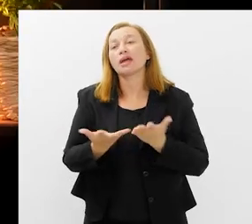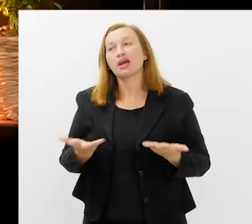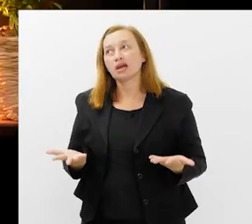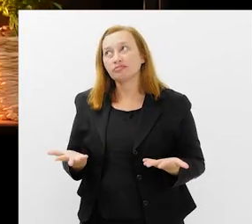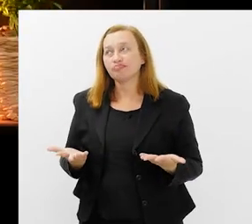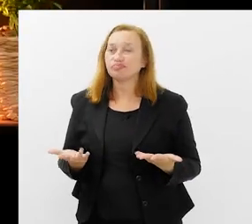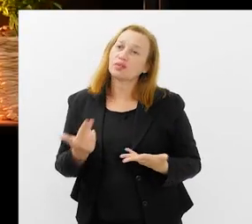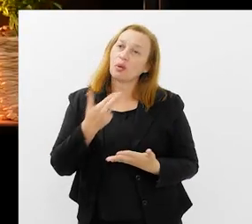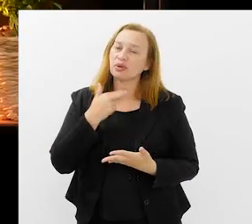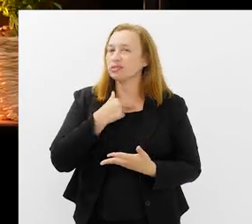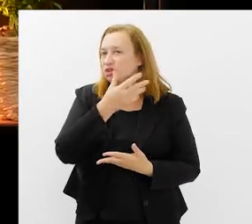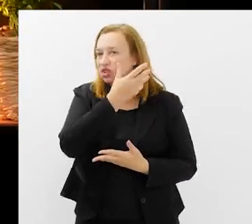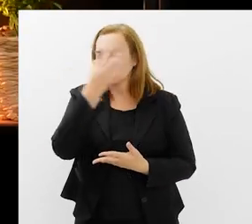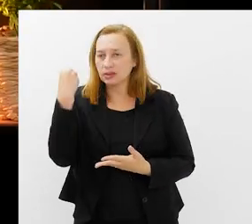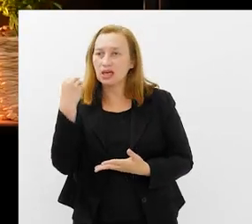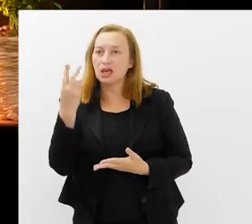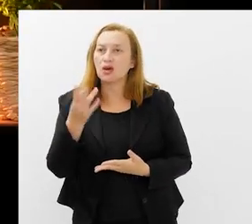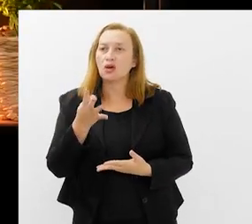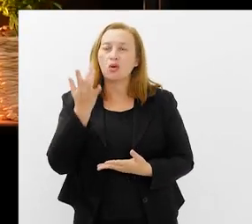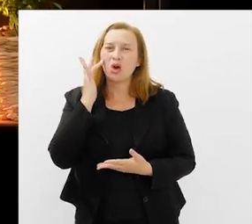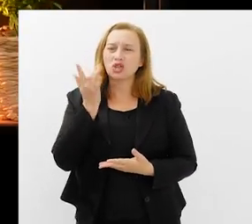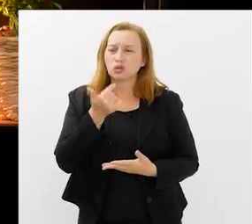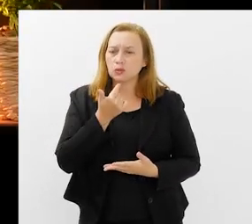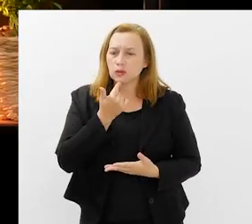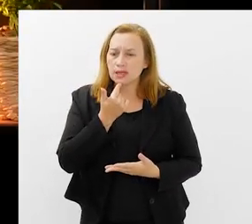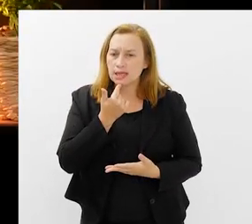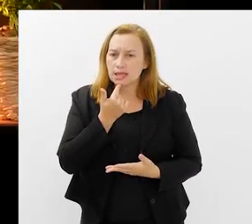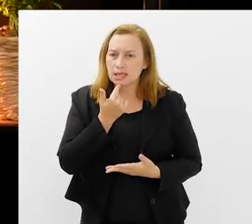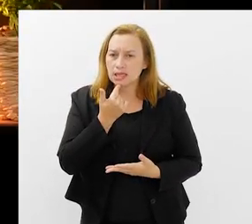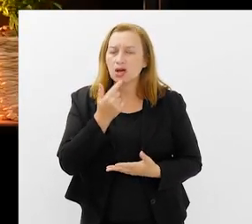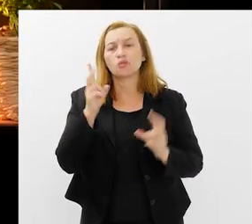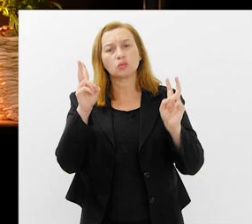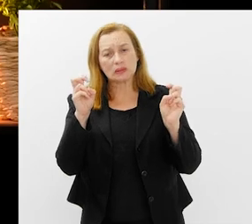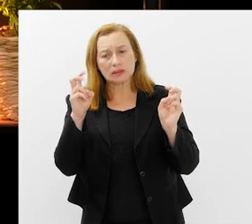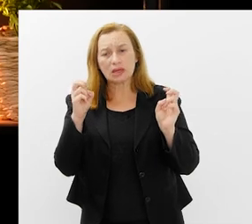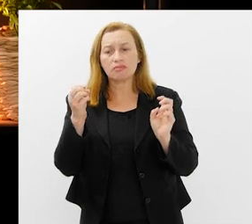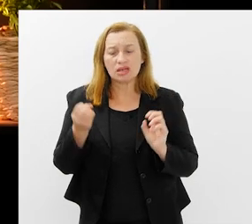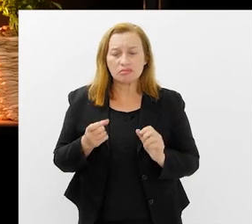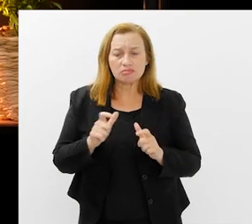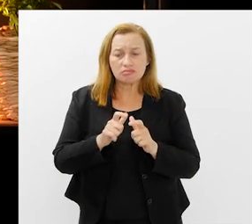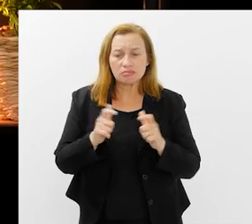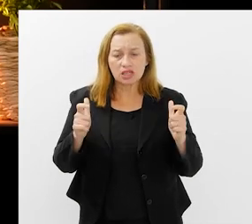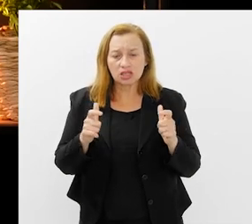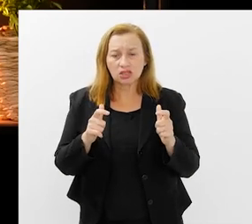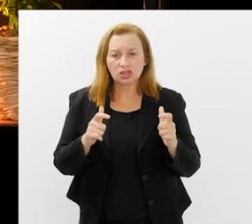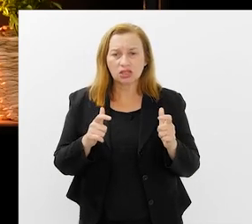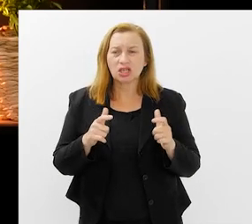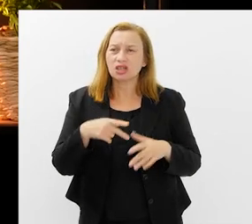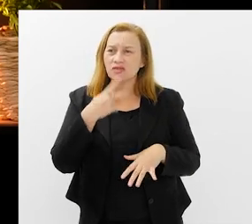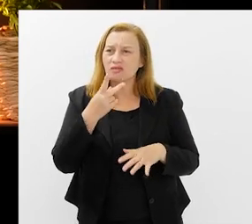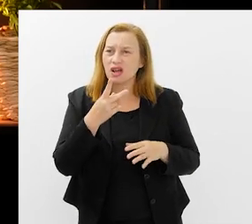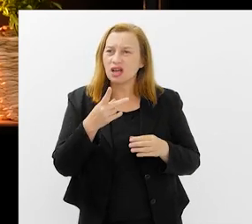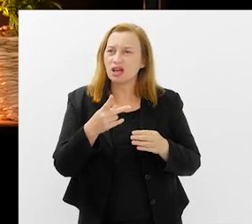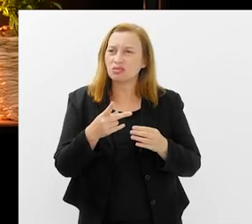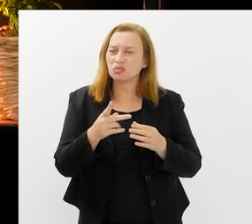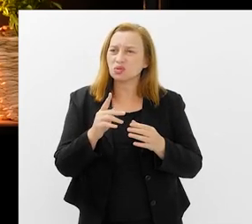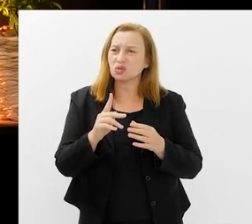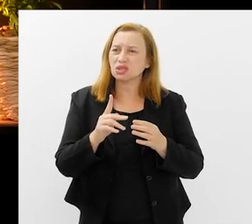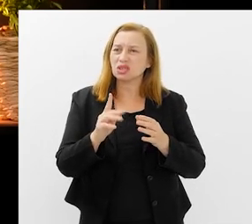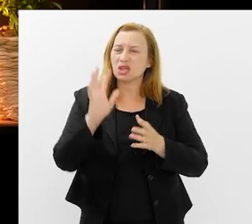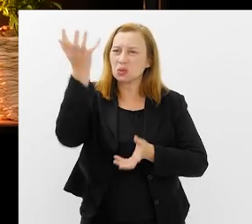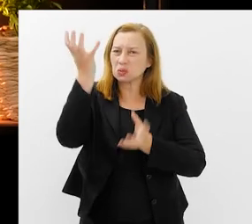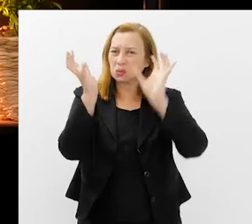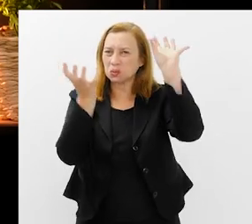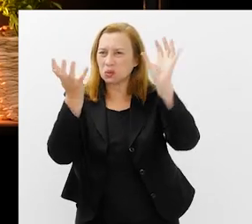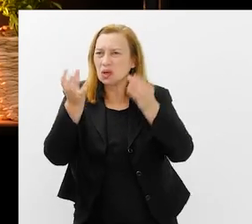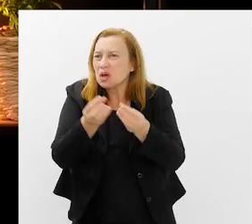A gente não pode esquecer, eu acho que essa é talvez o grande tema, A gente fala em desastres naturais, mas